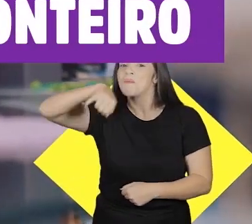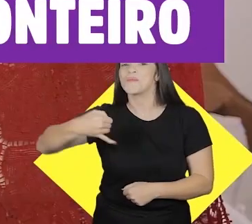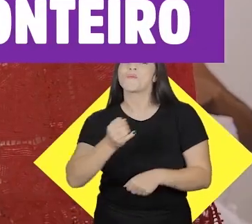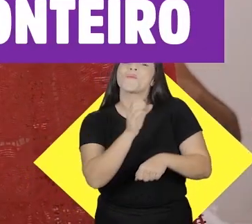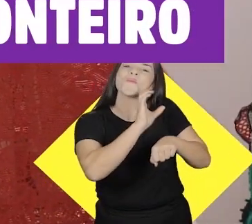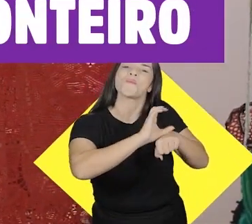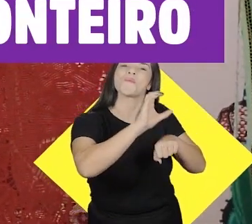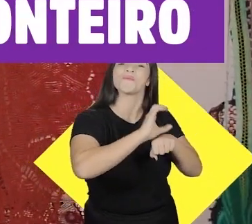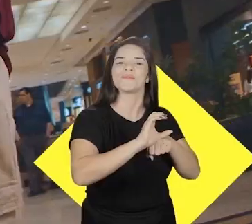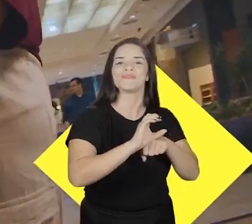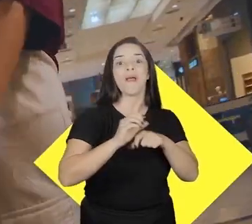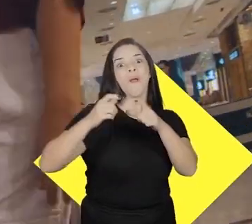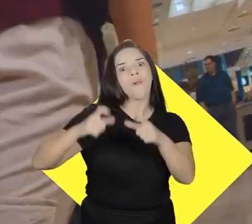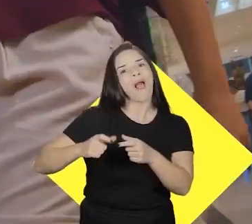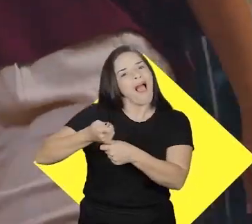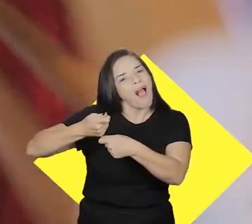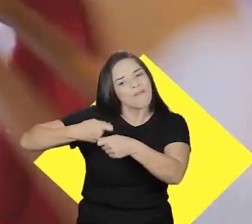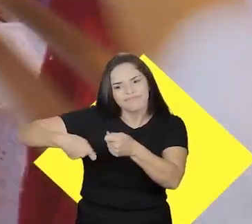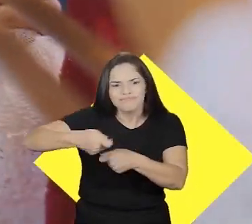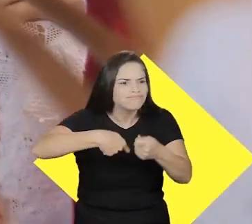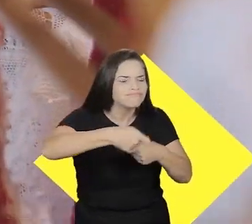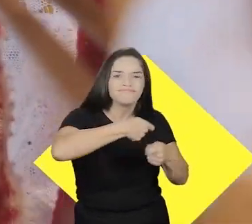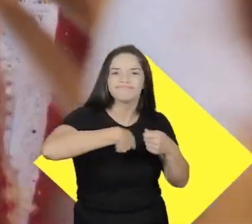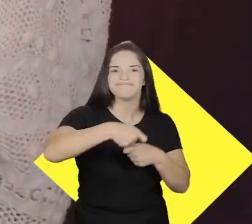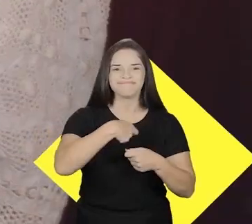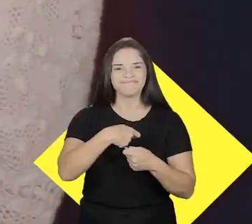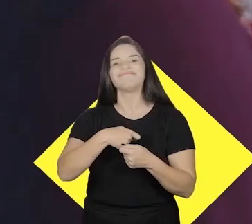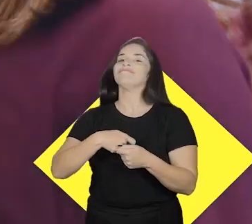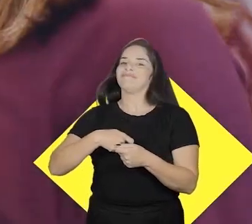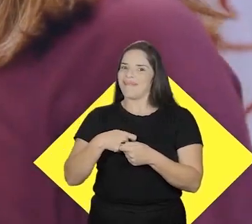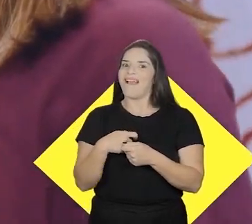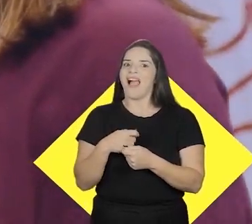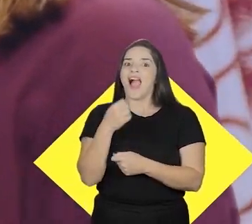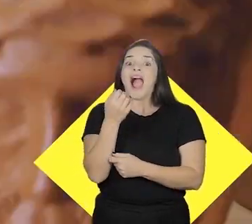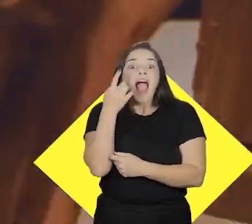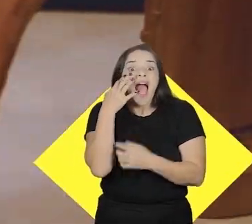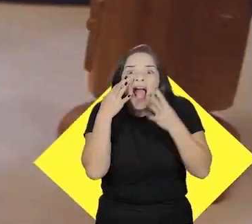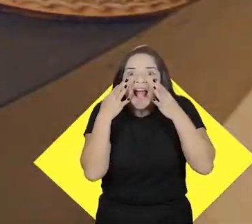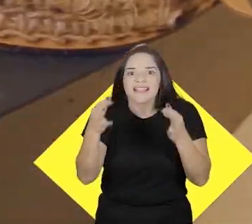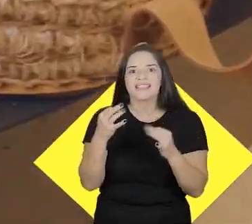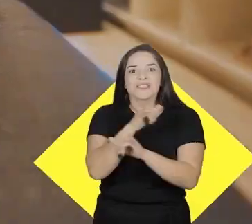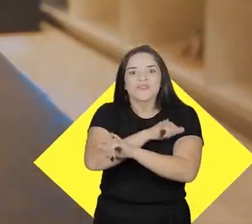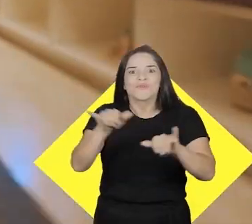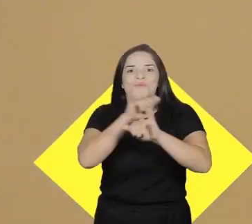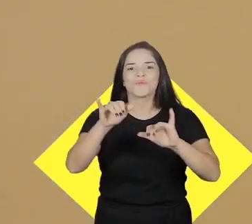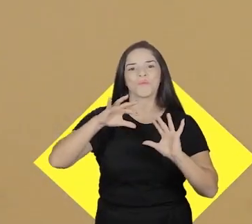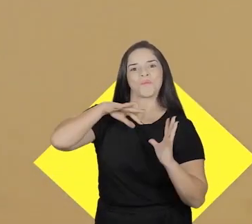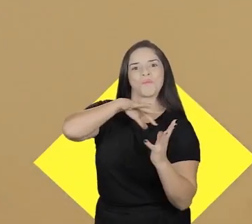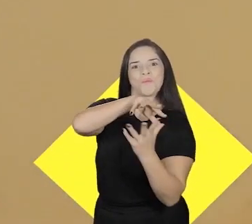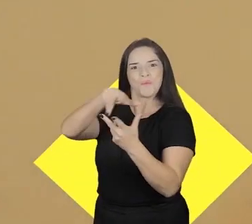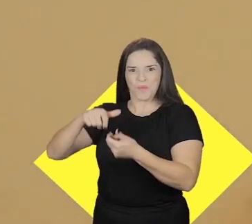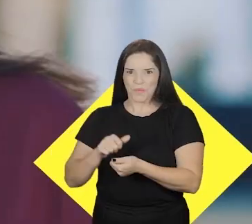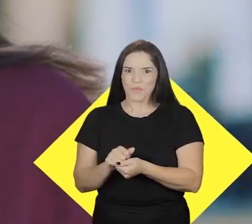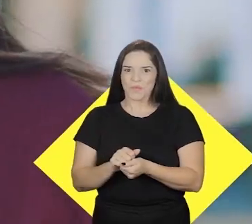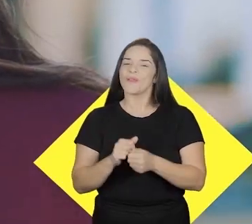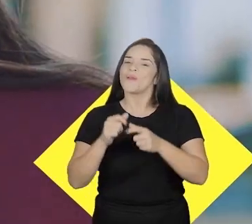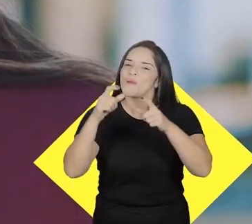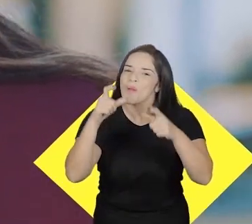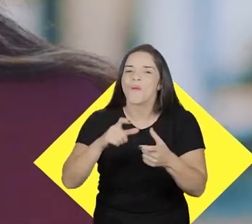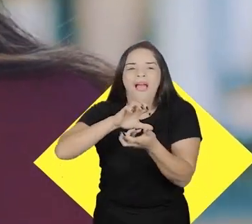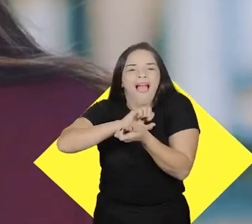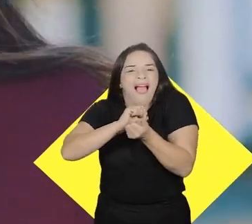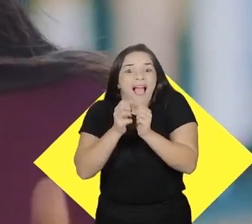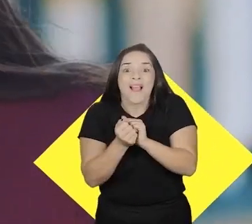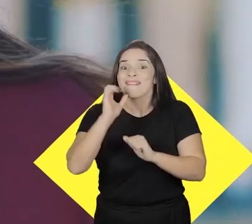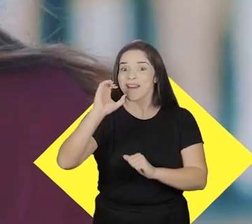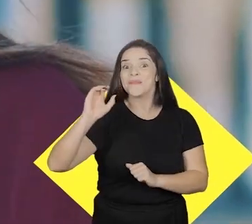oportunidades concursos e espaços para comercialização e iniciativas que ganham destaque na mídia internacional e o